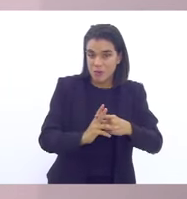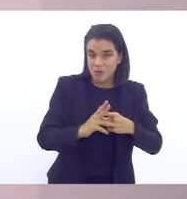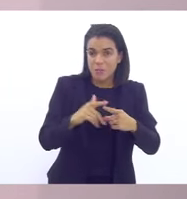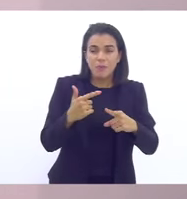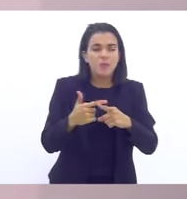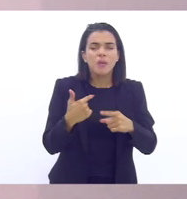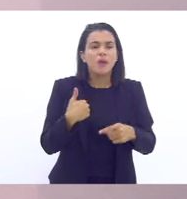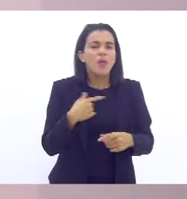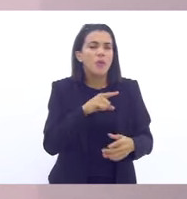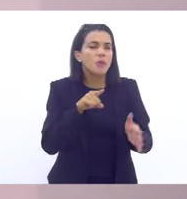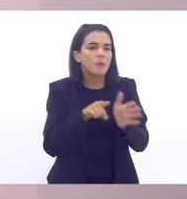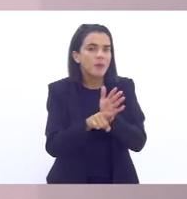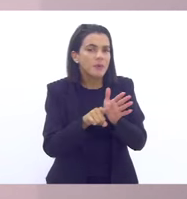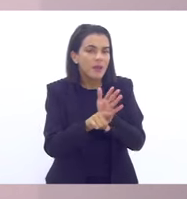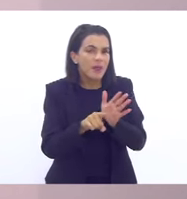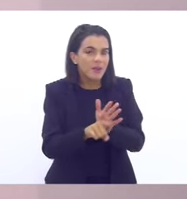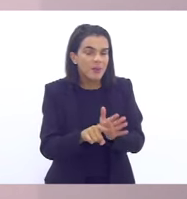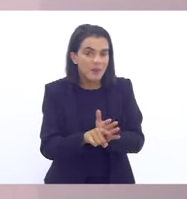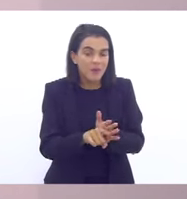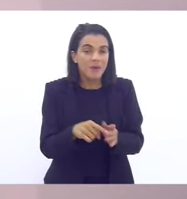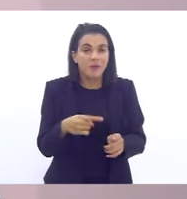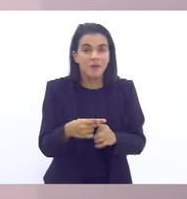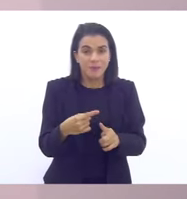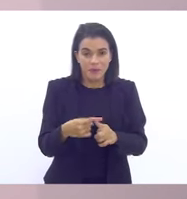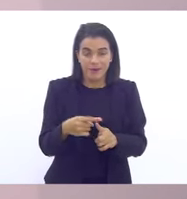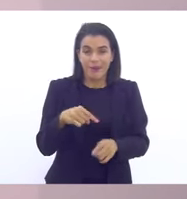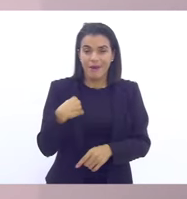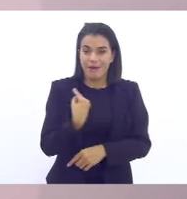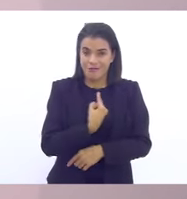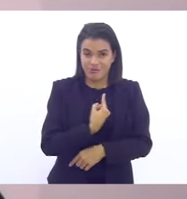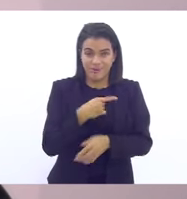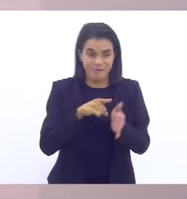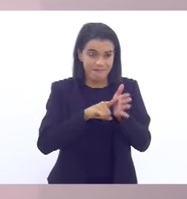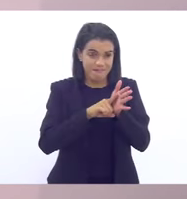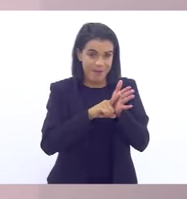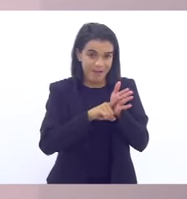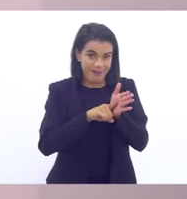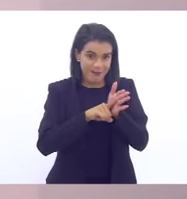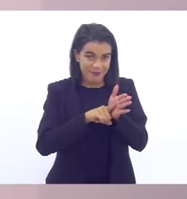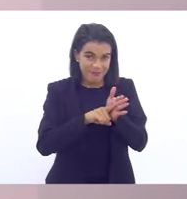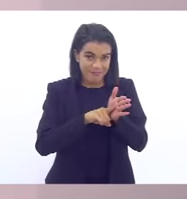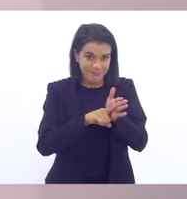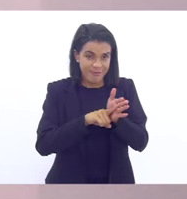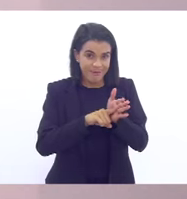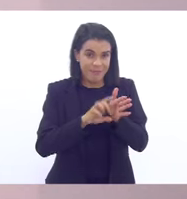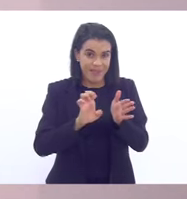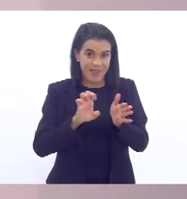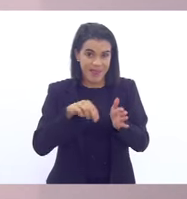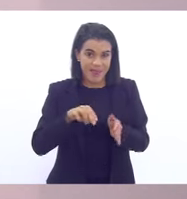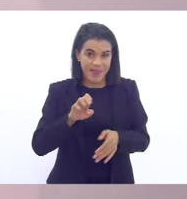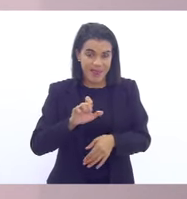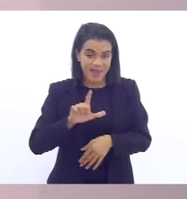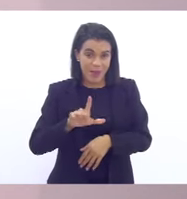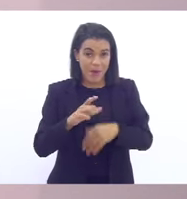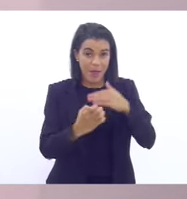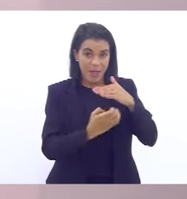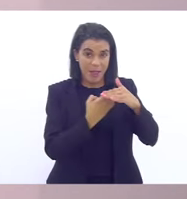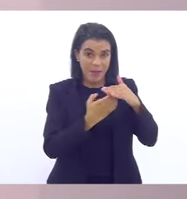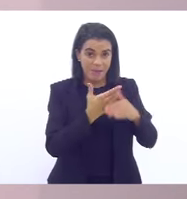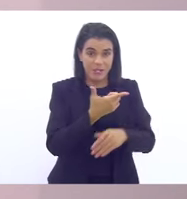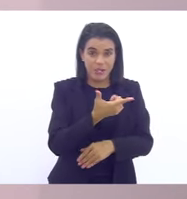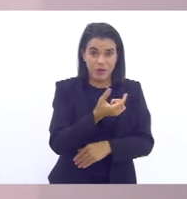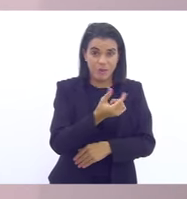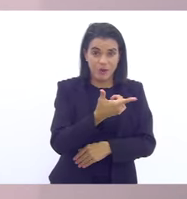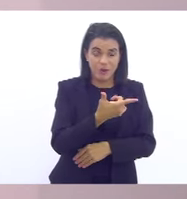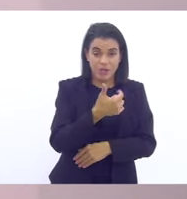que eu estou perguntando isso? Porque a gente... pesquisando, vê pelos lados da ANEEL que a empresa, em 2019,